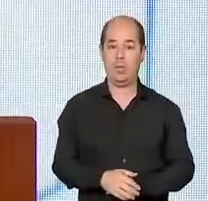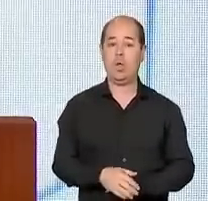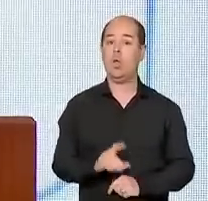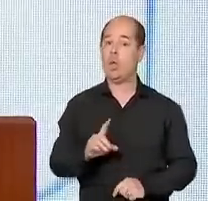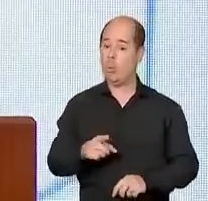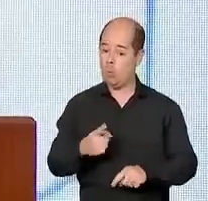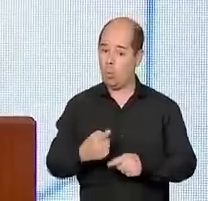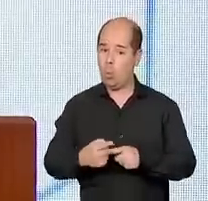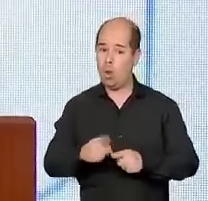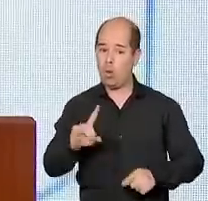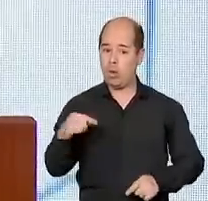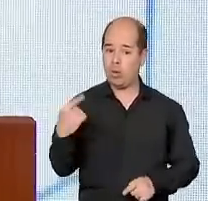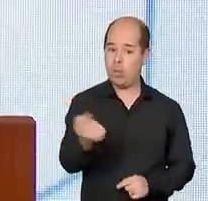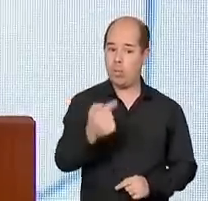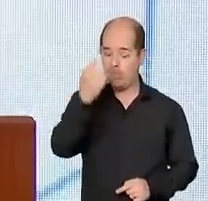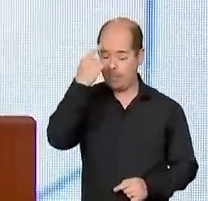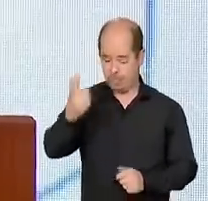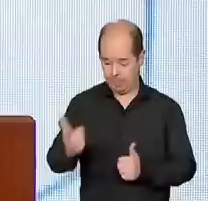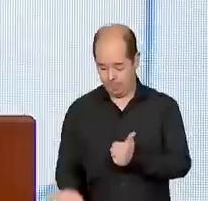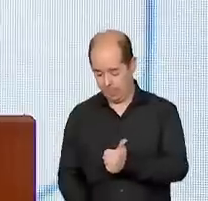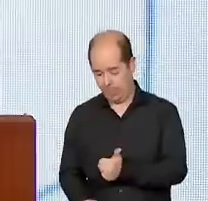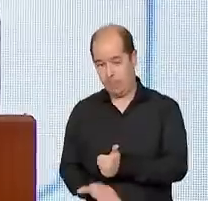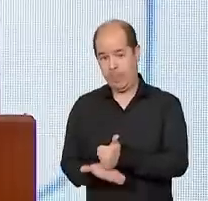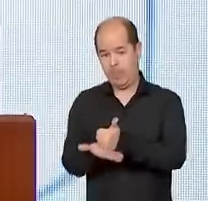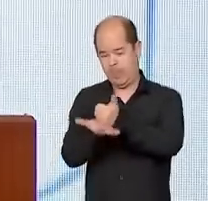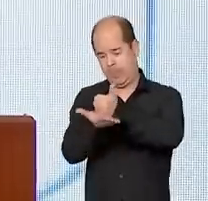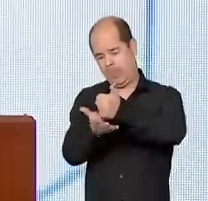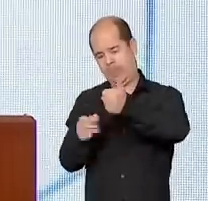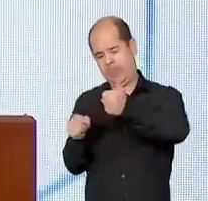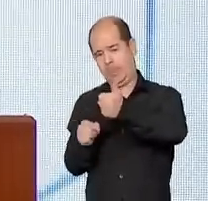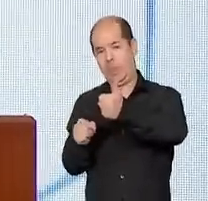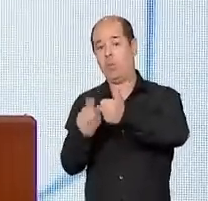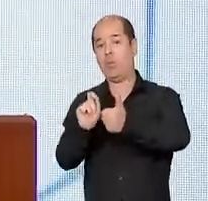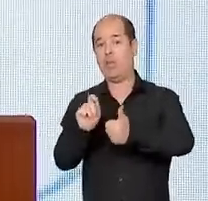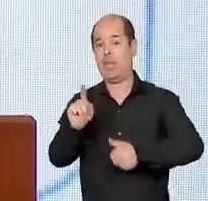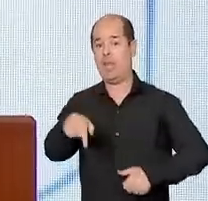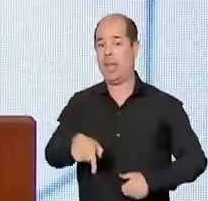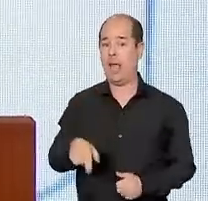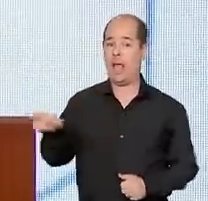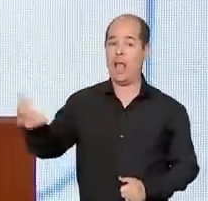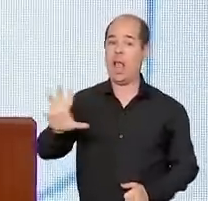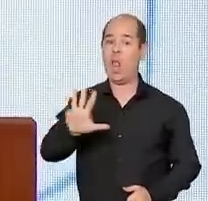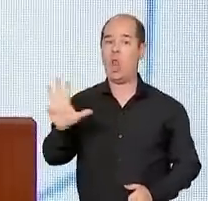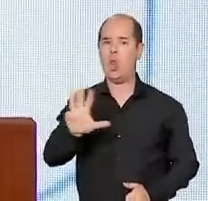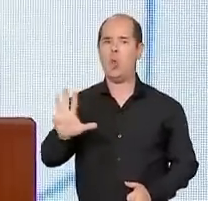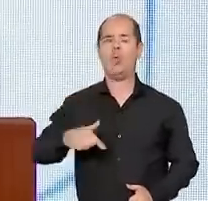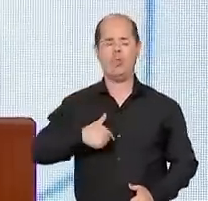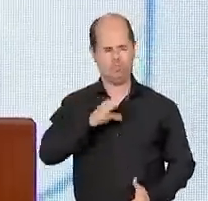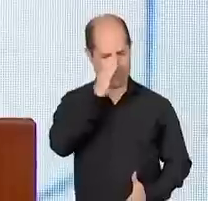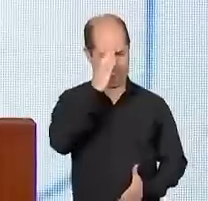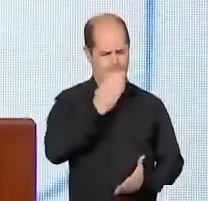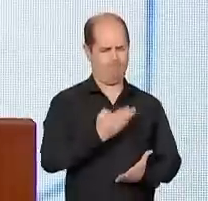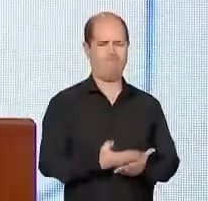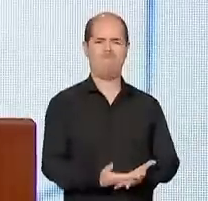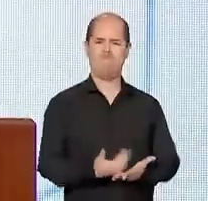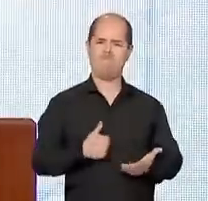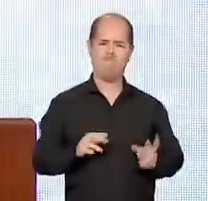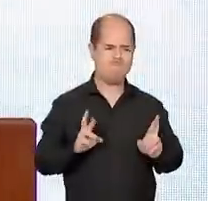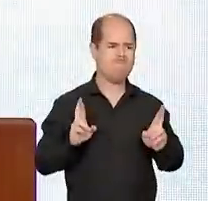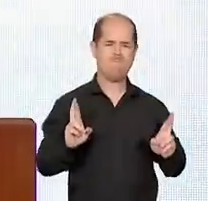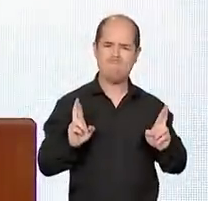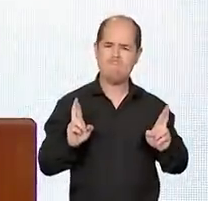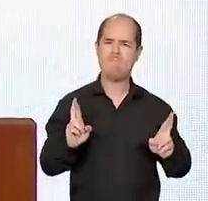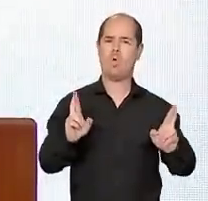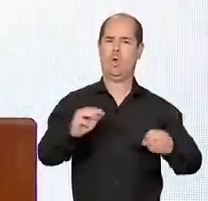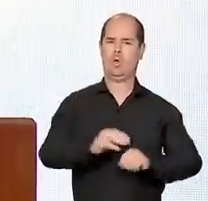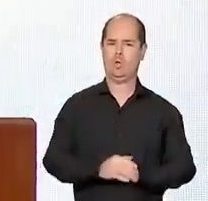estarmos sustentados pela esperança do presidente Lula, que tem afirmado e dado consequência